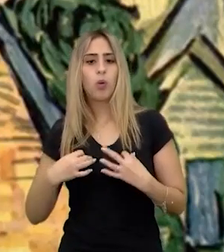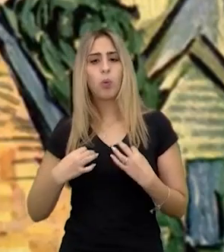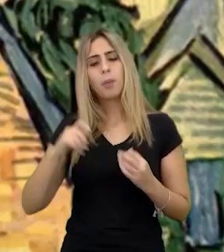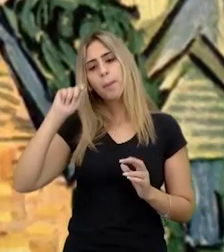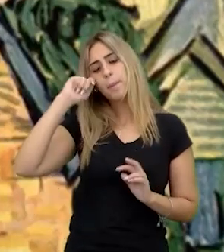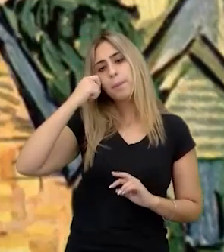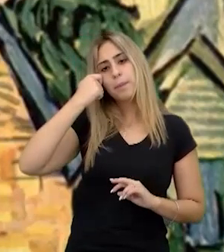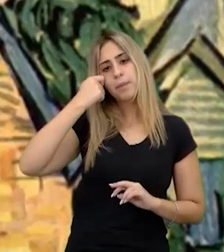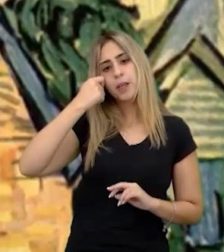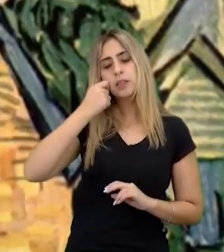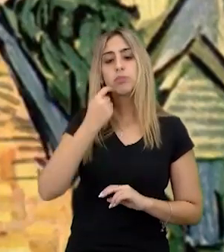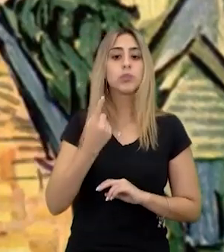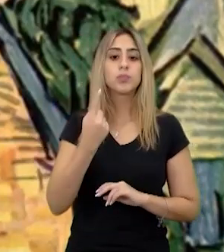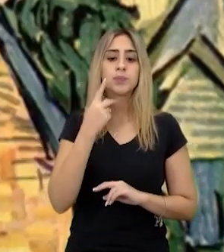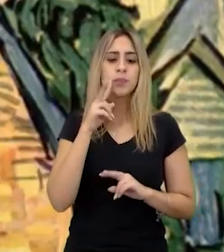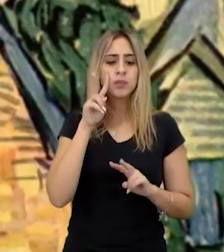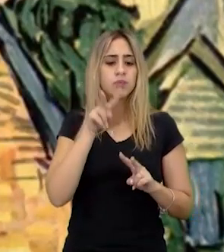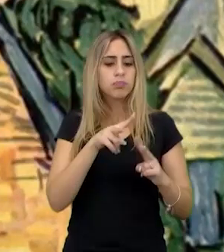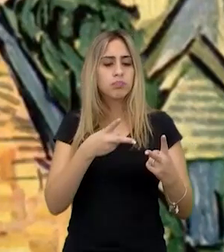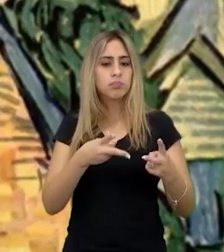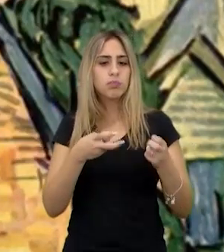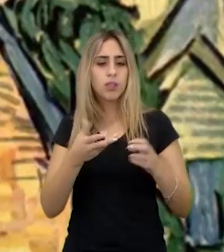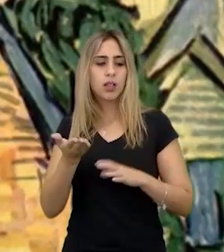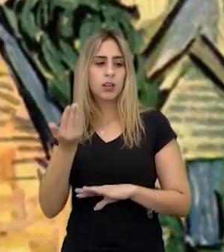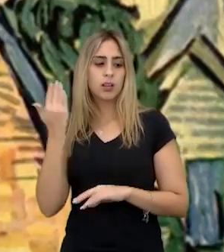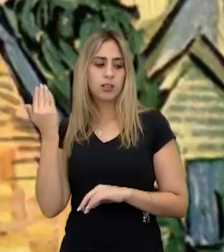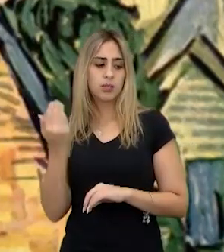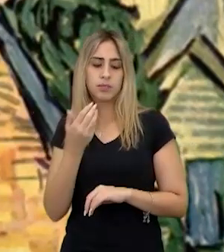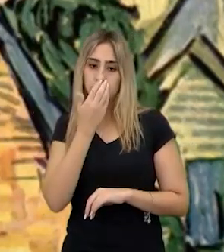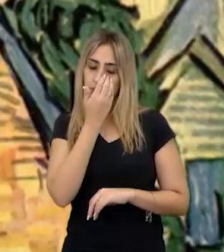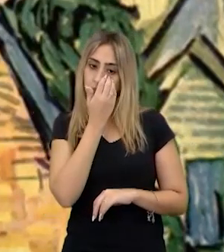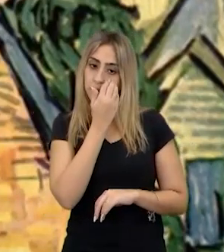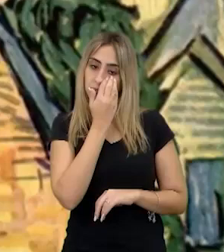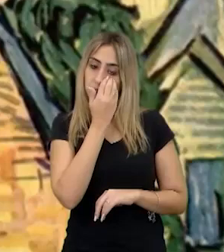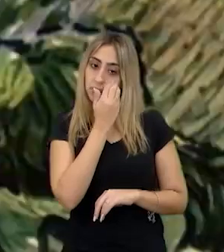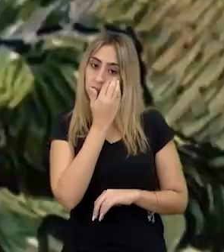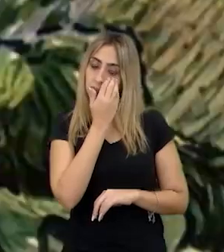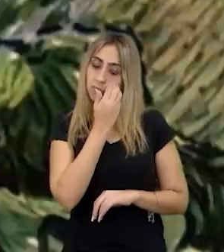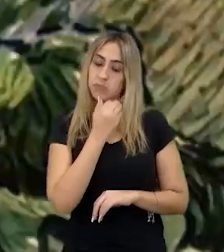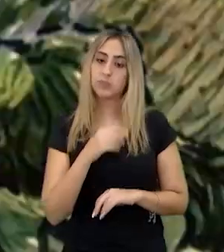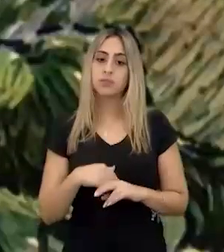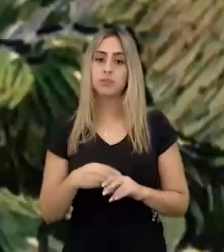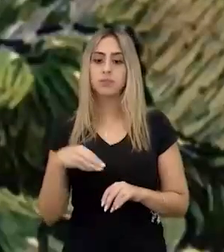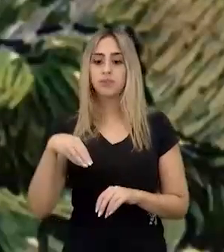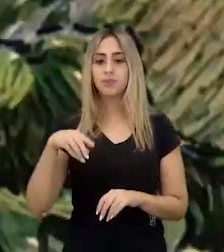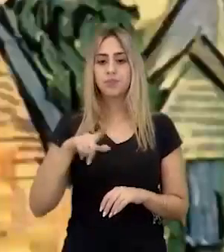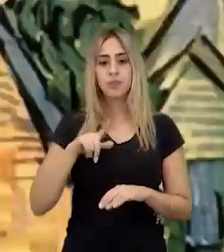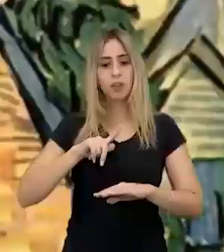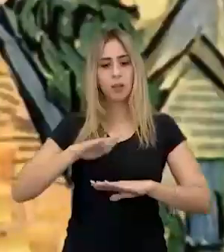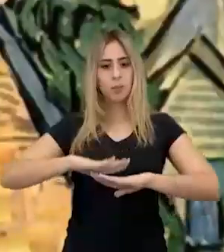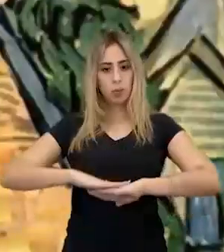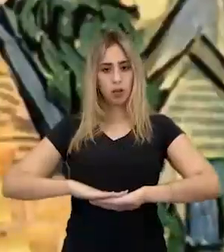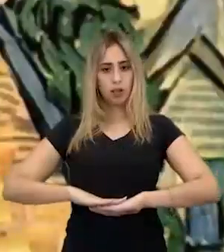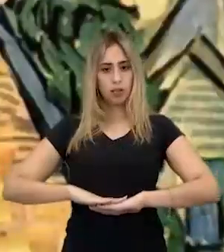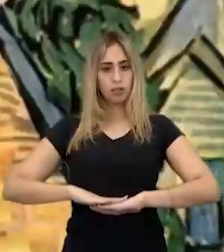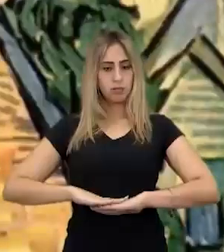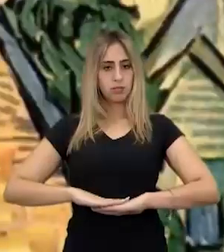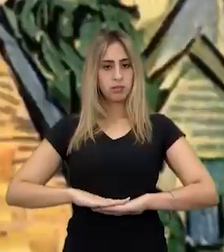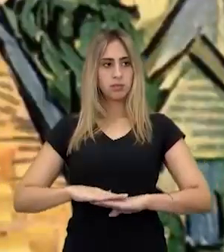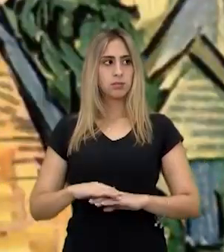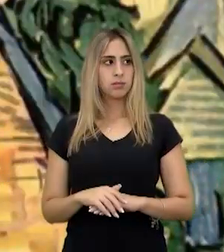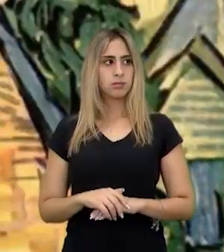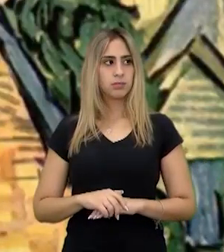preta e uma perspectiva atrás. E aí eu vou atrás e descubro que é a Mona Lisa e Renascimento. Ou seja, parto do subjetivo para o mais